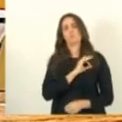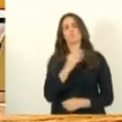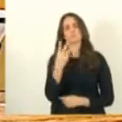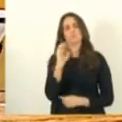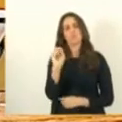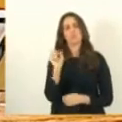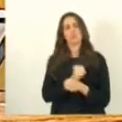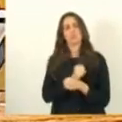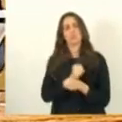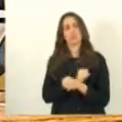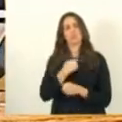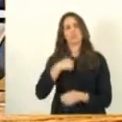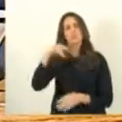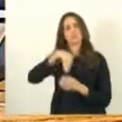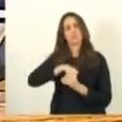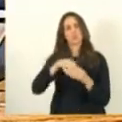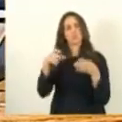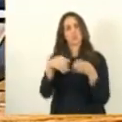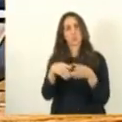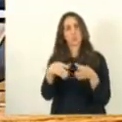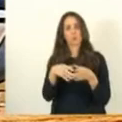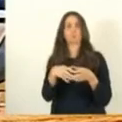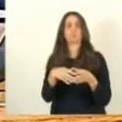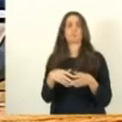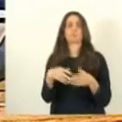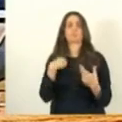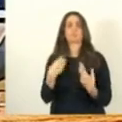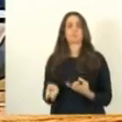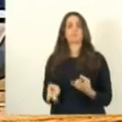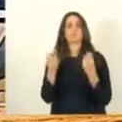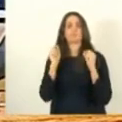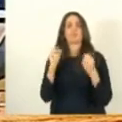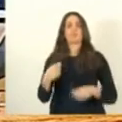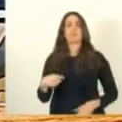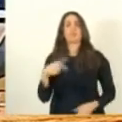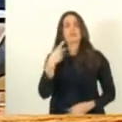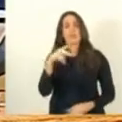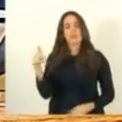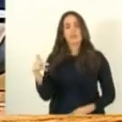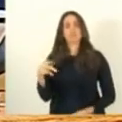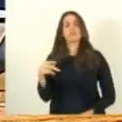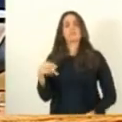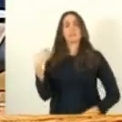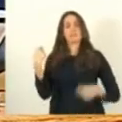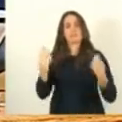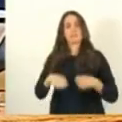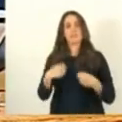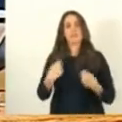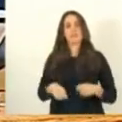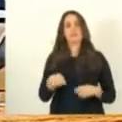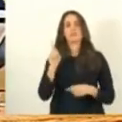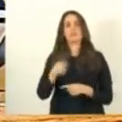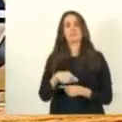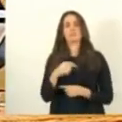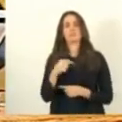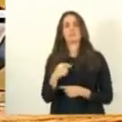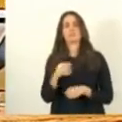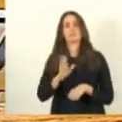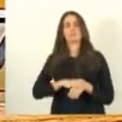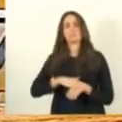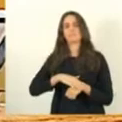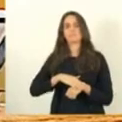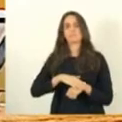corporação. E eu vejo que essa demanda, esse pleito, é muito mais